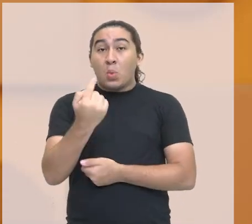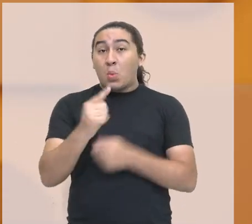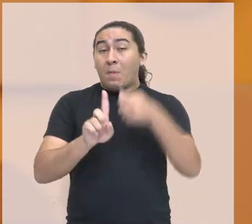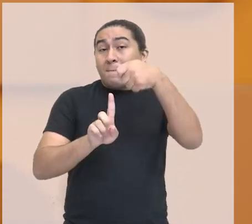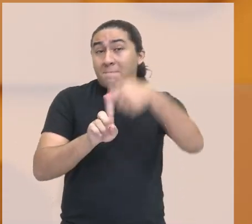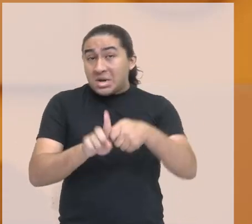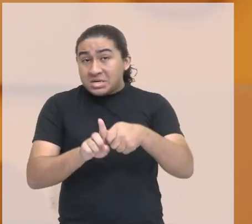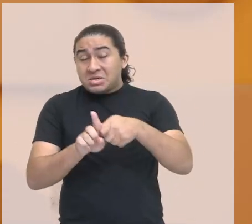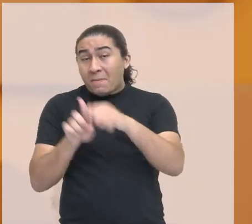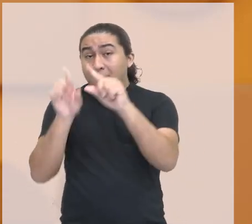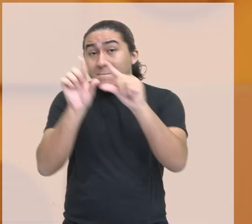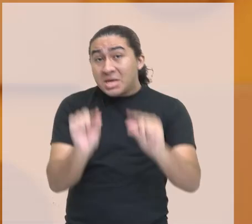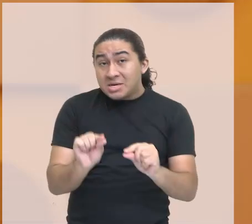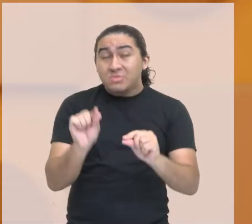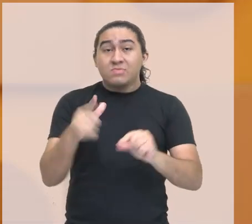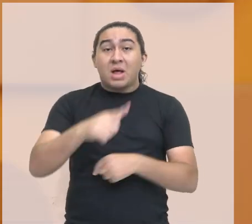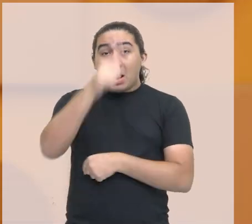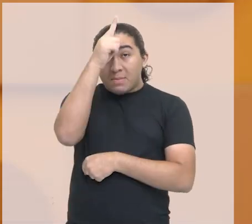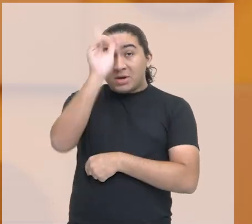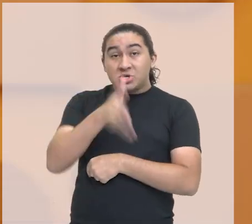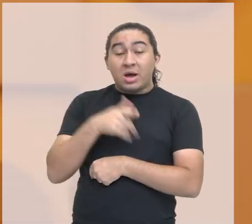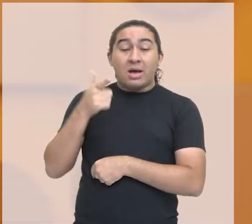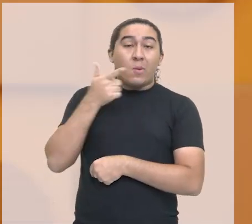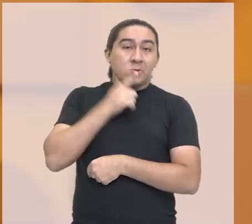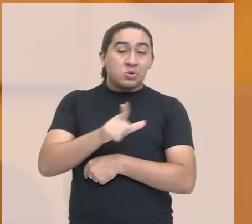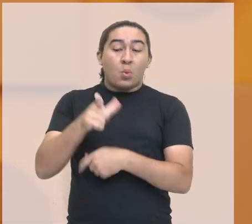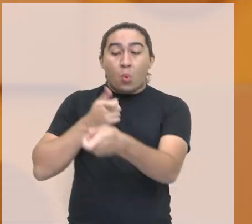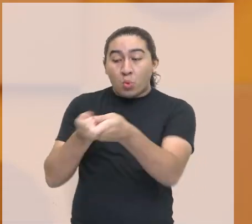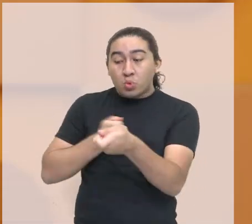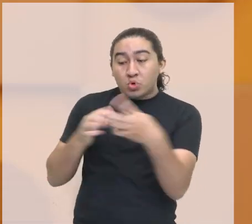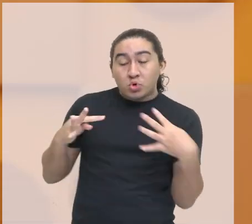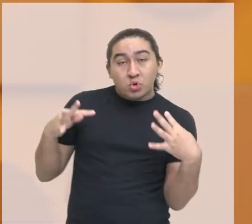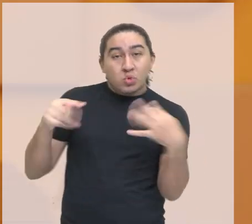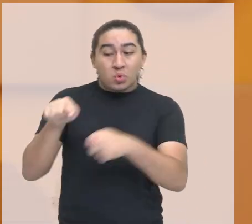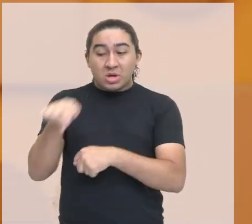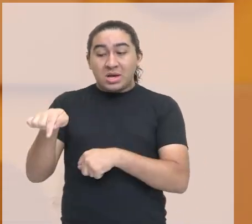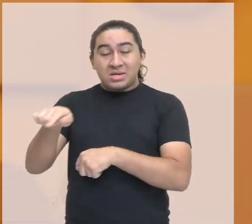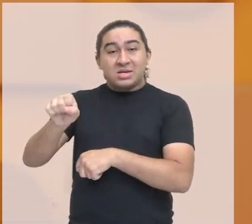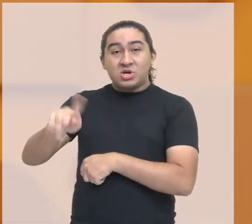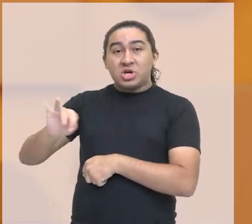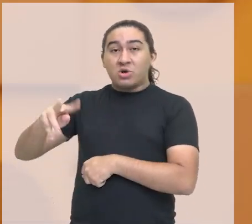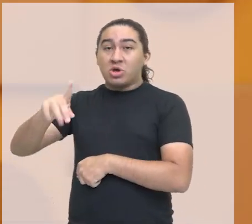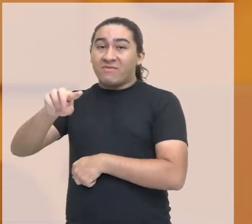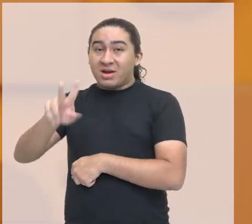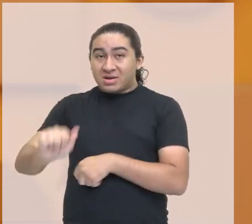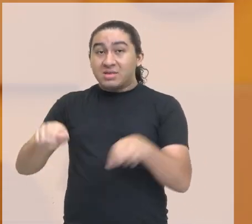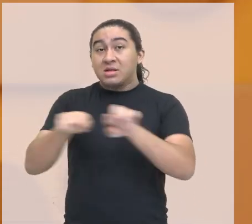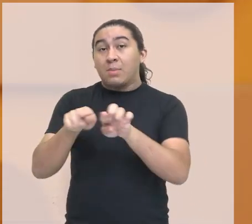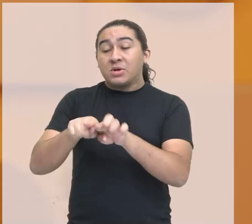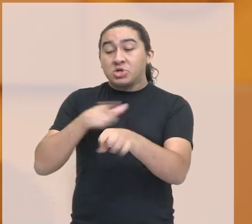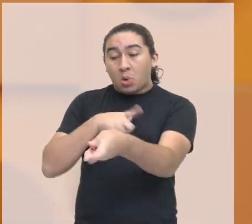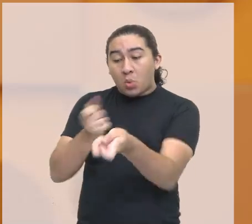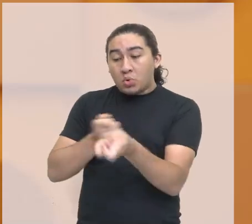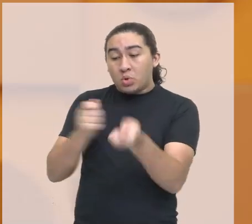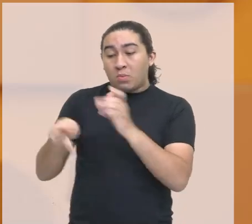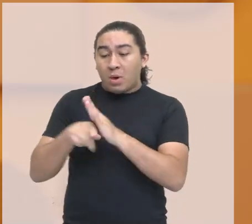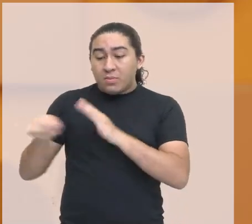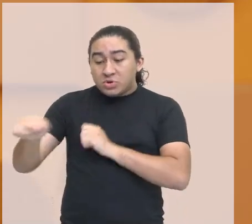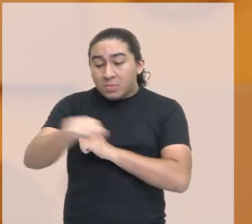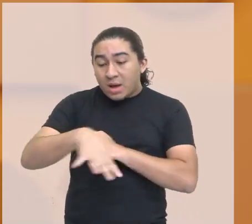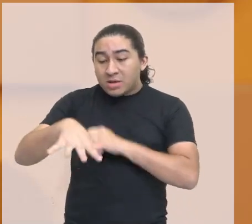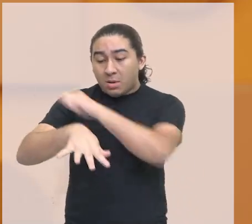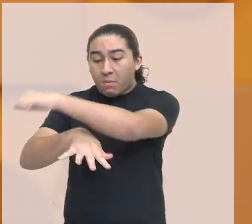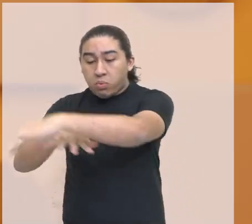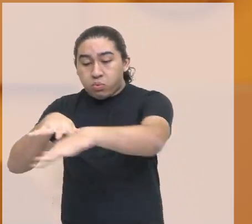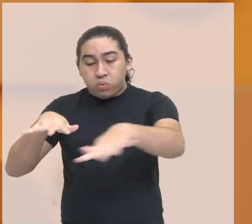mês, o exército alemão já conseguiu dominar toda a Tchecoslováquia e estava dominando os países ali do redor do